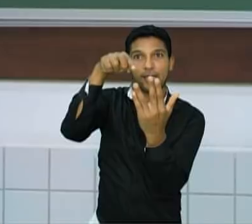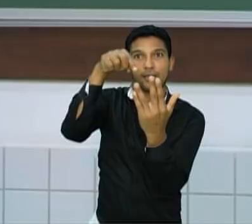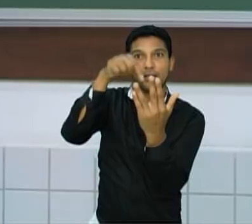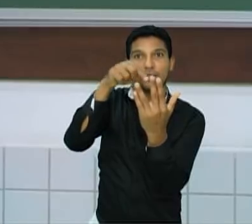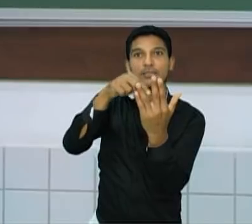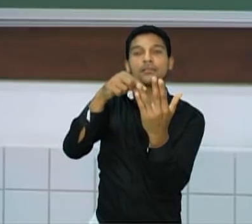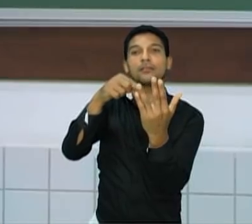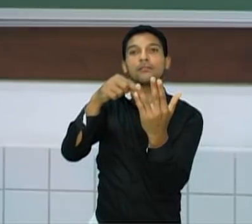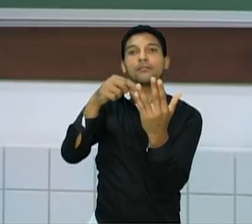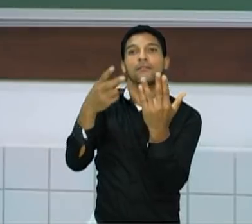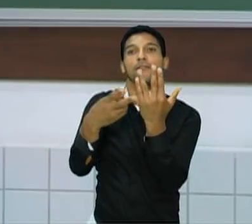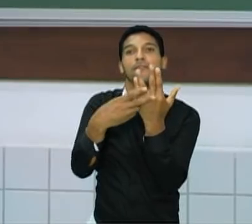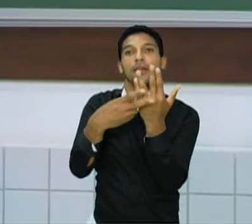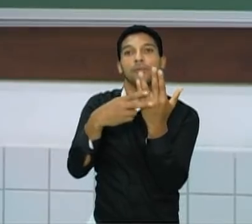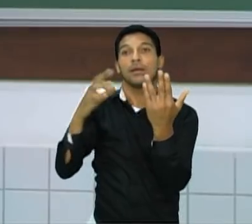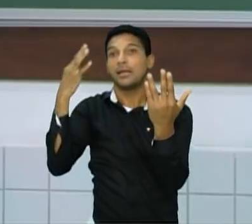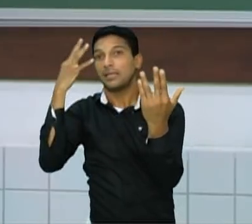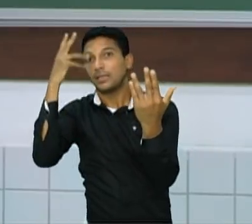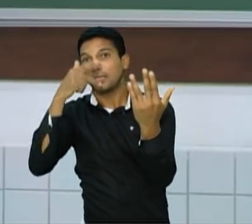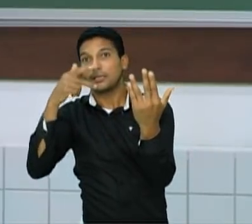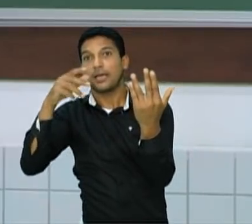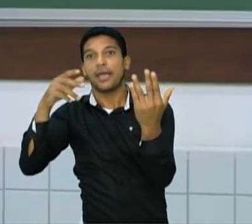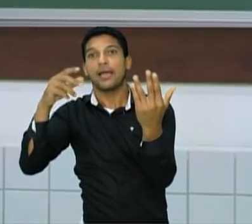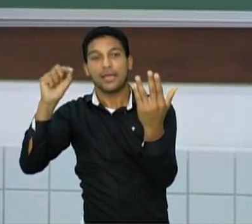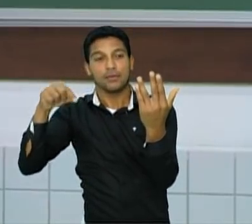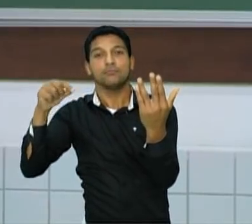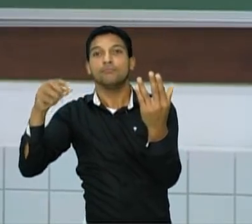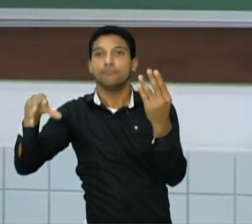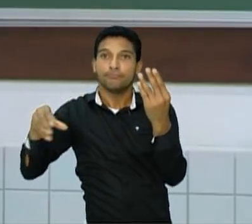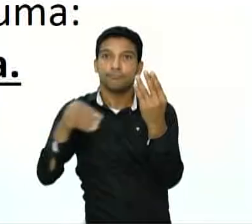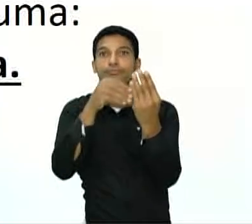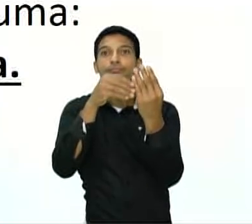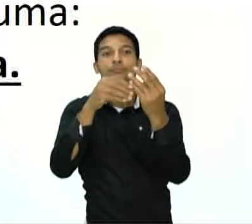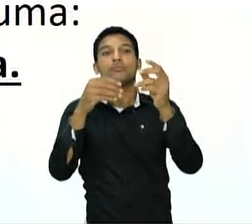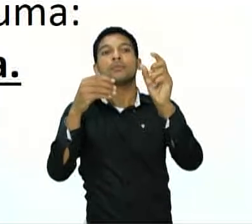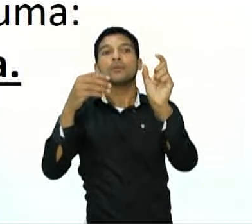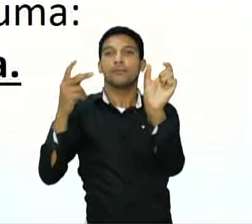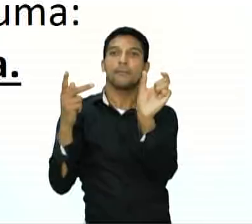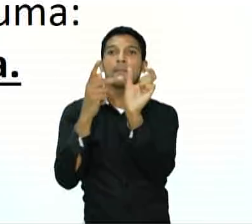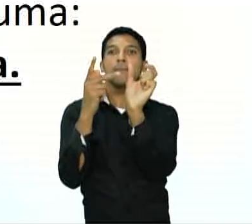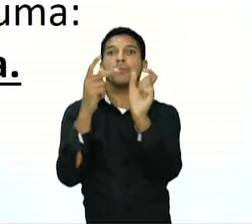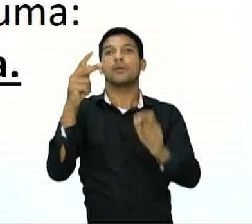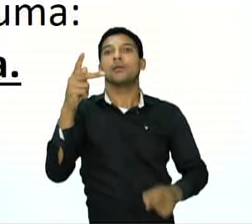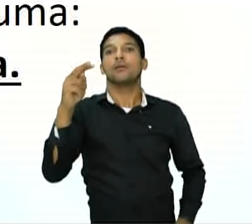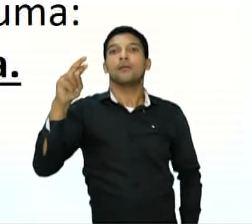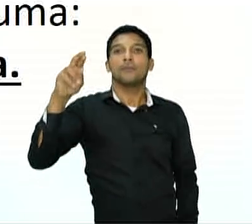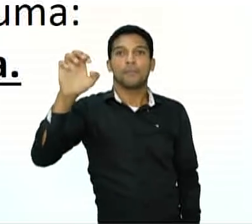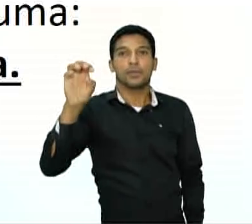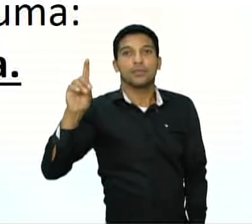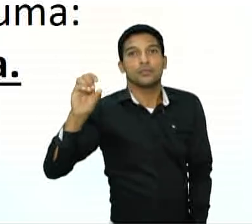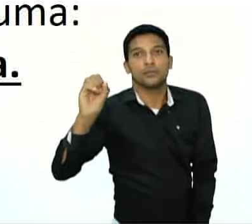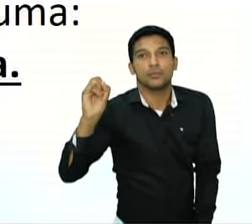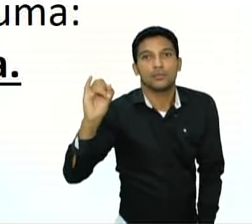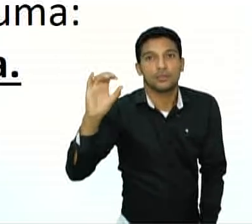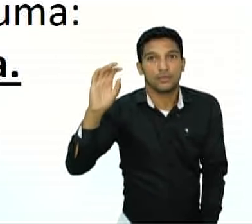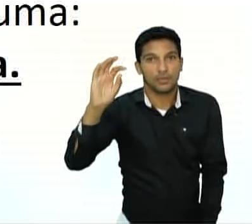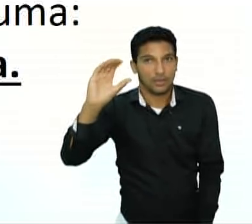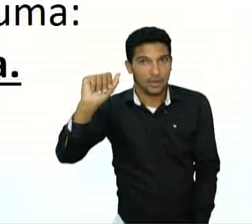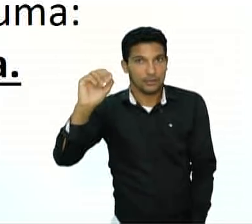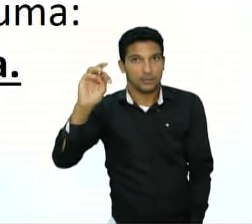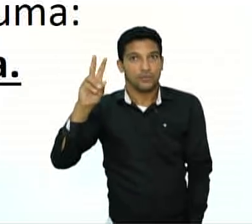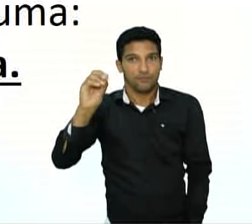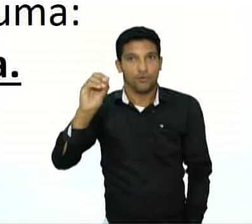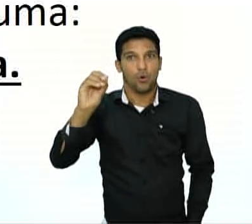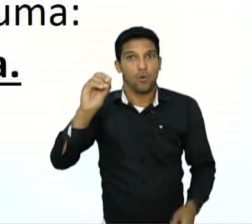do sujeito. Entendem? Então, observem aqui. Quando temos uma oração subordinada que exerce essa